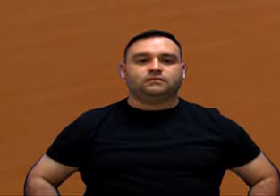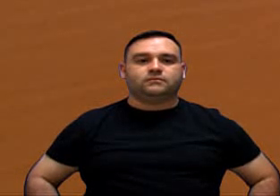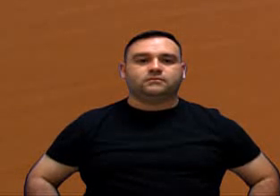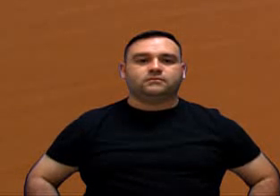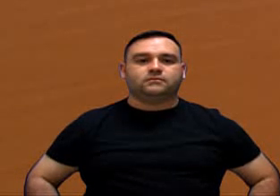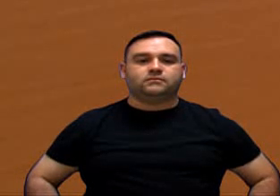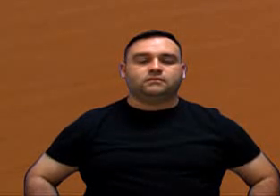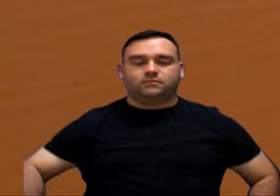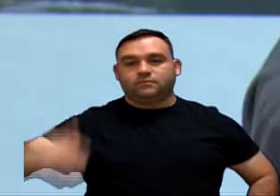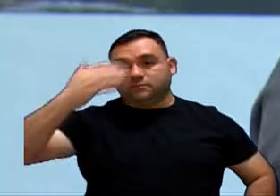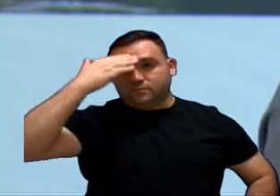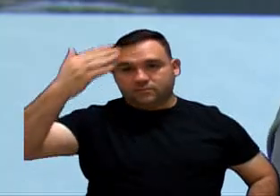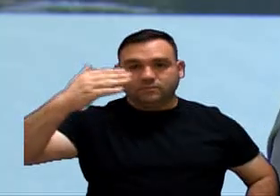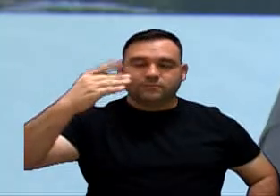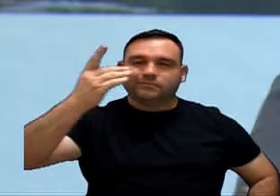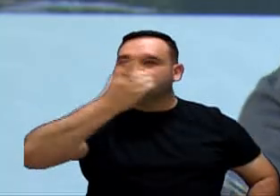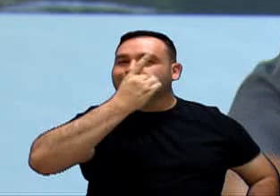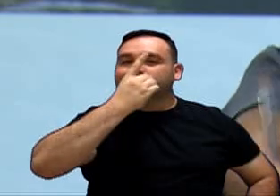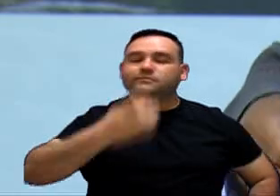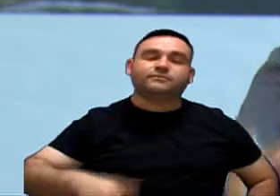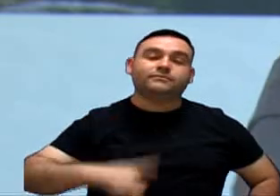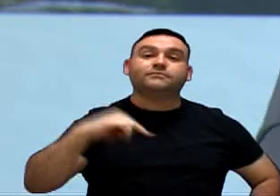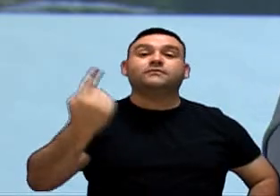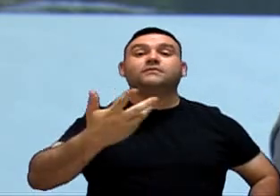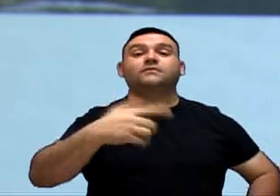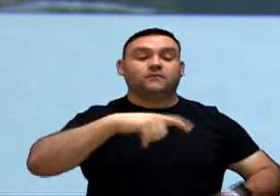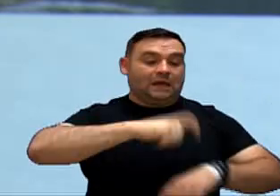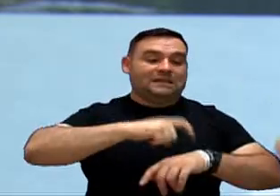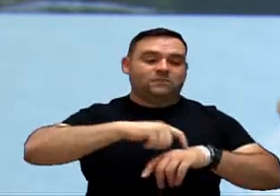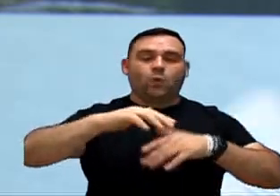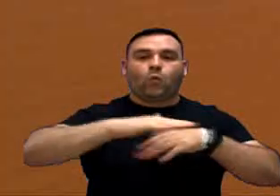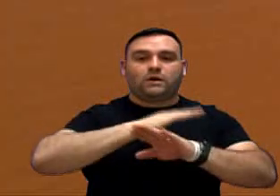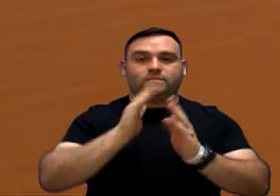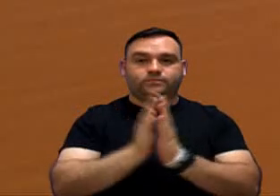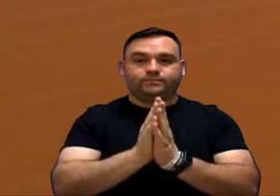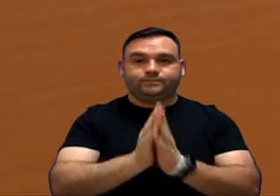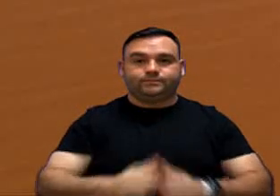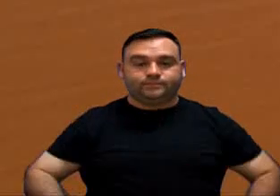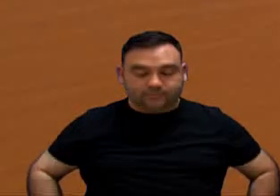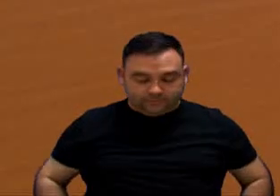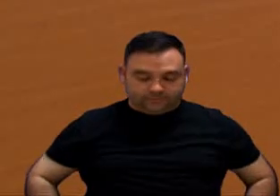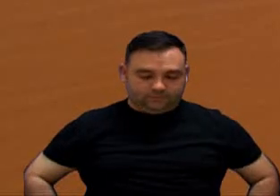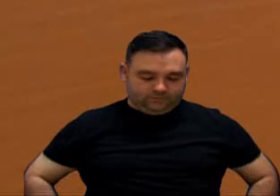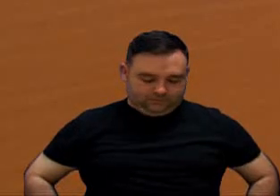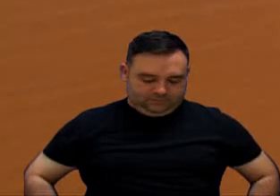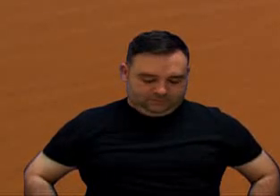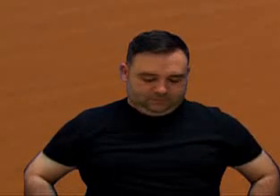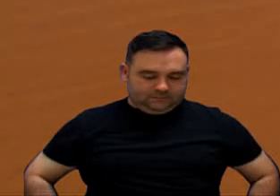Confiamos no senhor. Obrigado, vereador Dini. Obrigado. Eu gostaria que reservasse meu tempo.